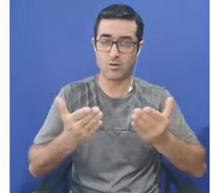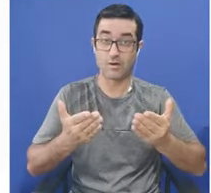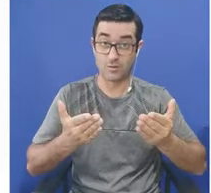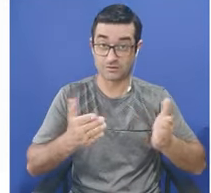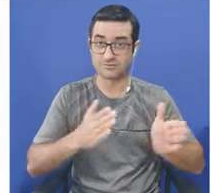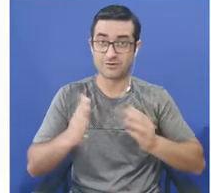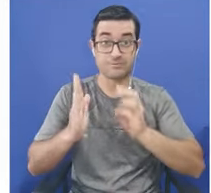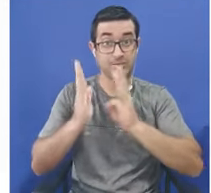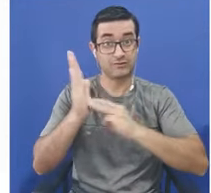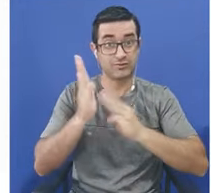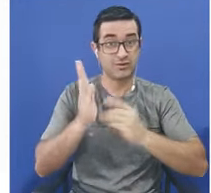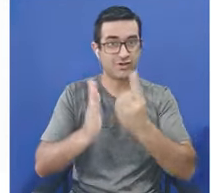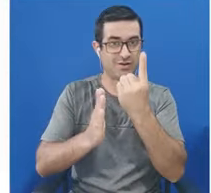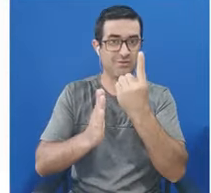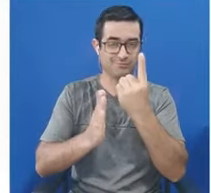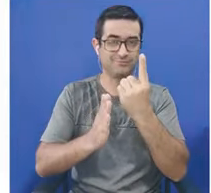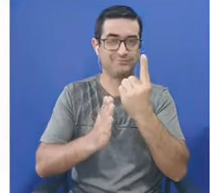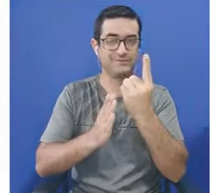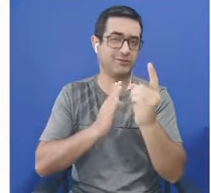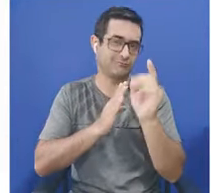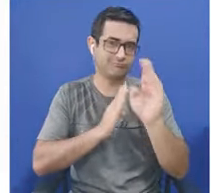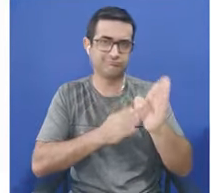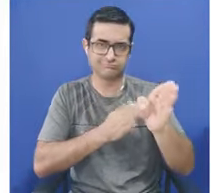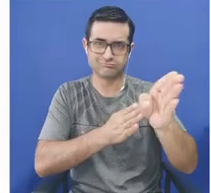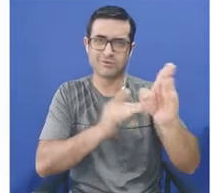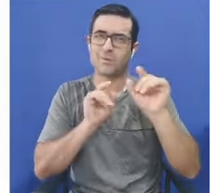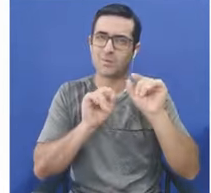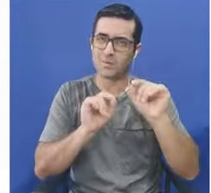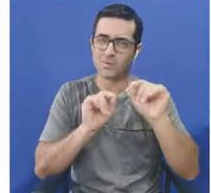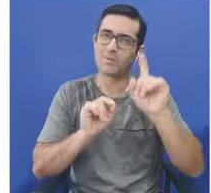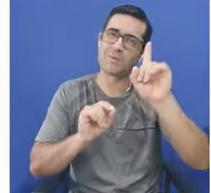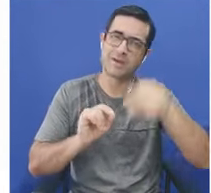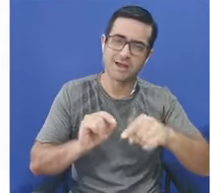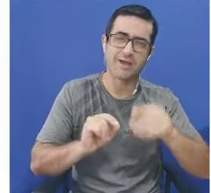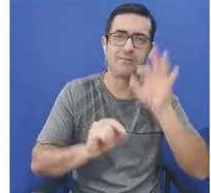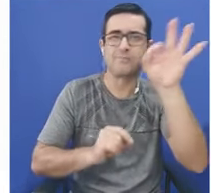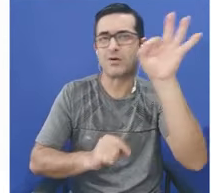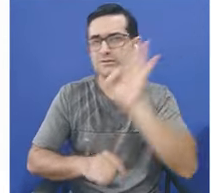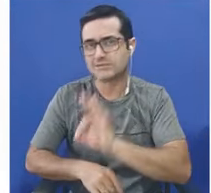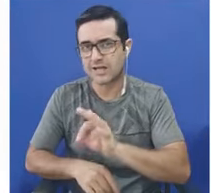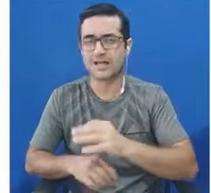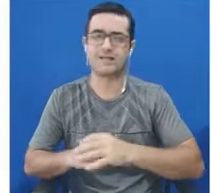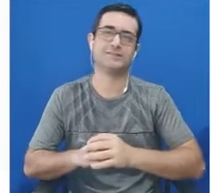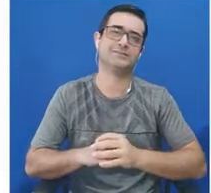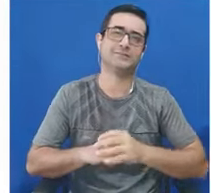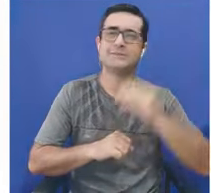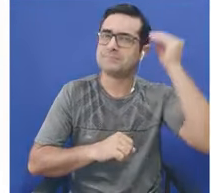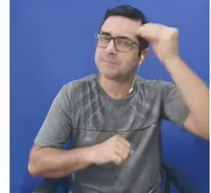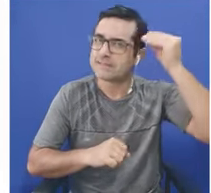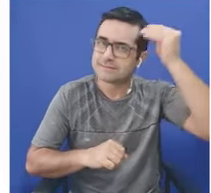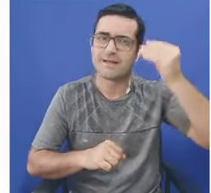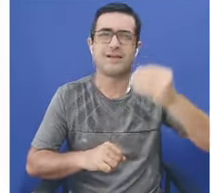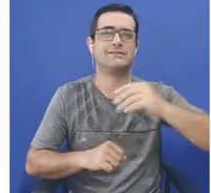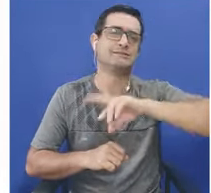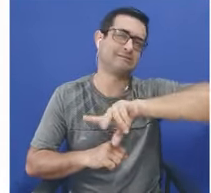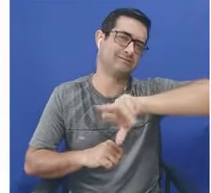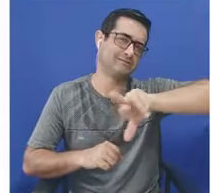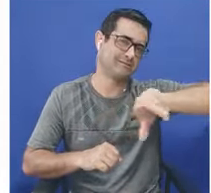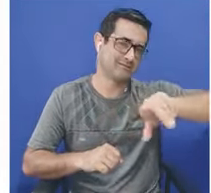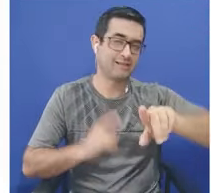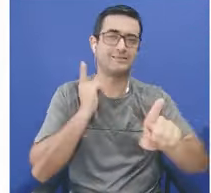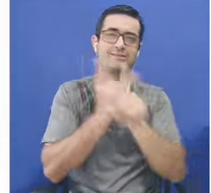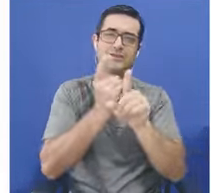A gente hoje vai seguir uma metodologia, tá? Então, a gente vai falar de fórmula percentual, fórmula empírica,